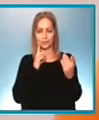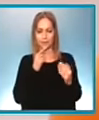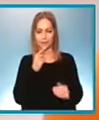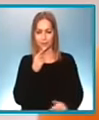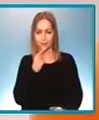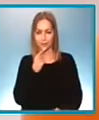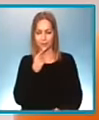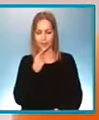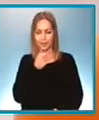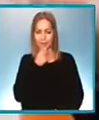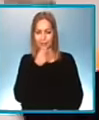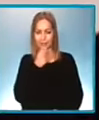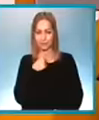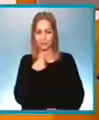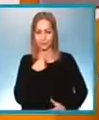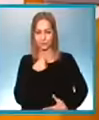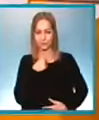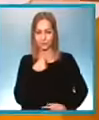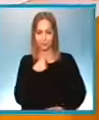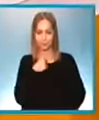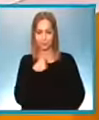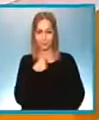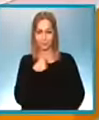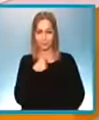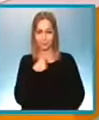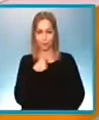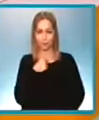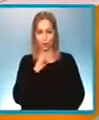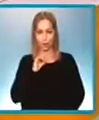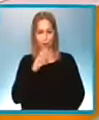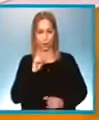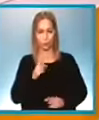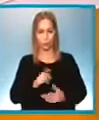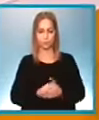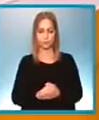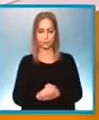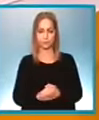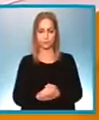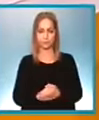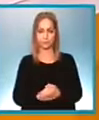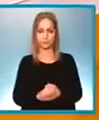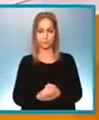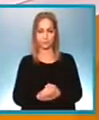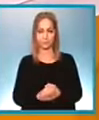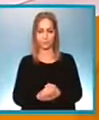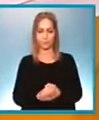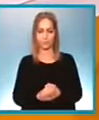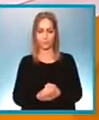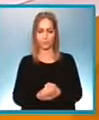percebi? Pode cantar para nós, quero. Para percebermos tá, o... Já para começar a aquecer. É para começar... É porque é extraordinária a